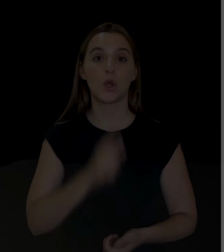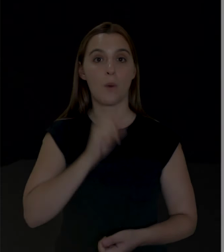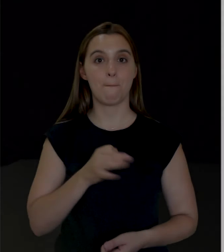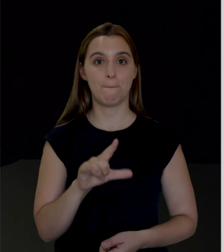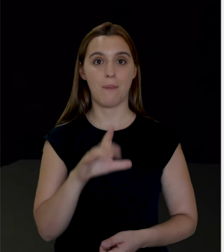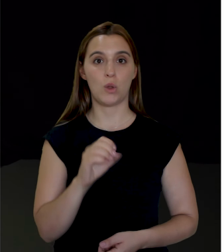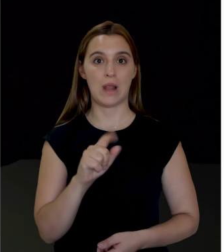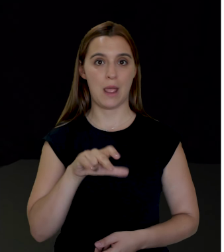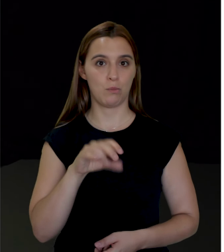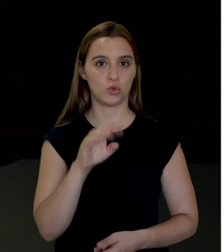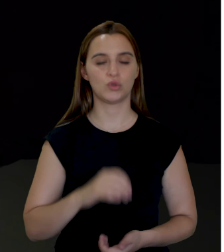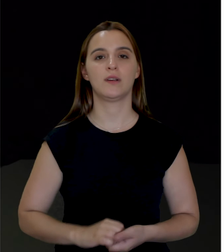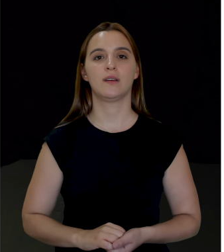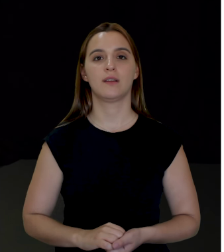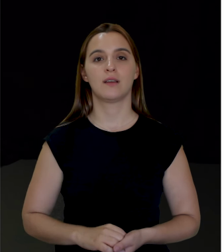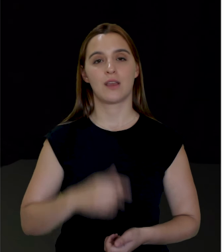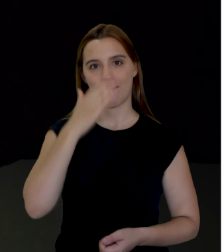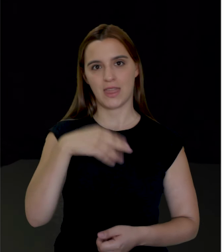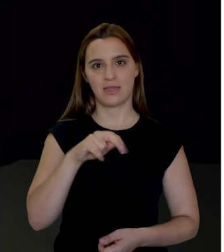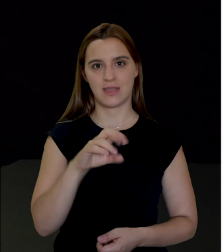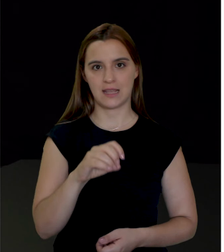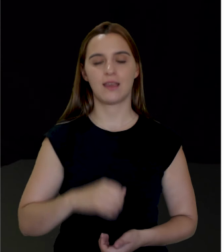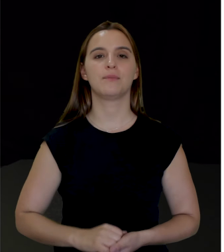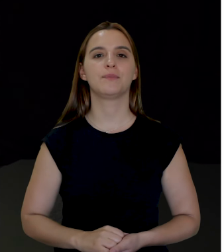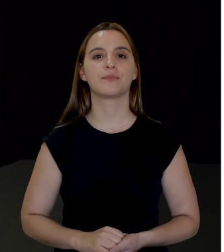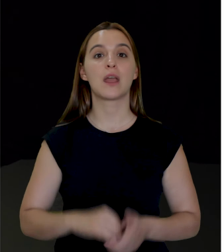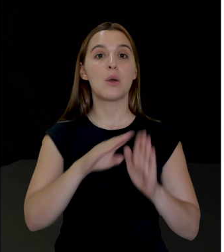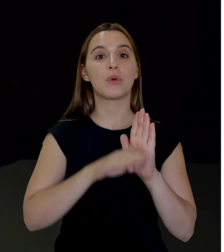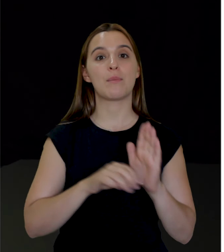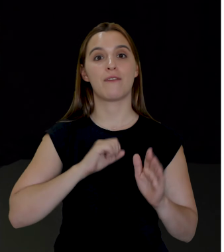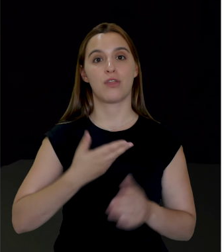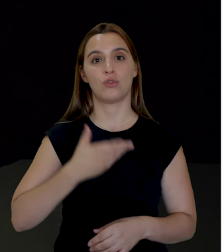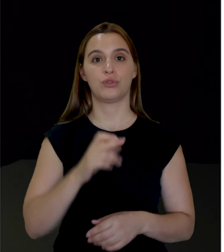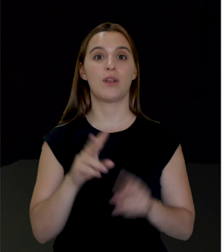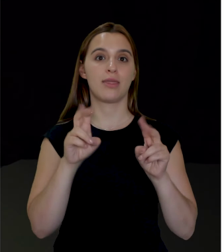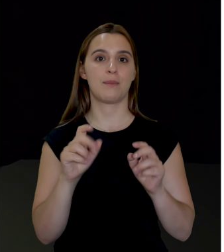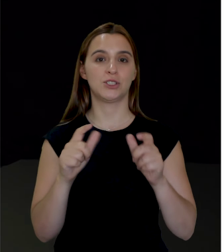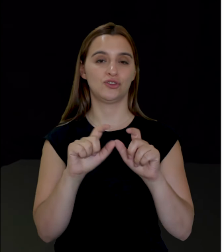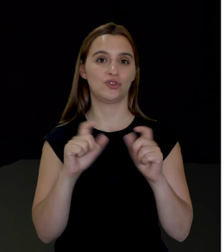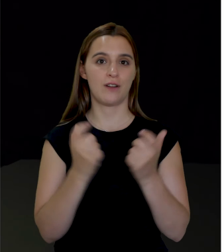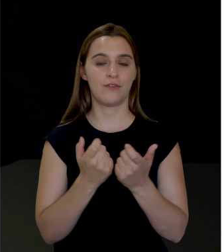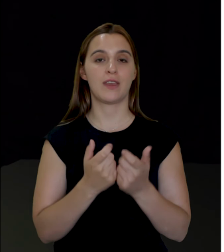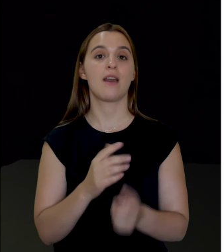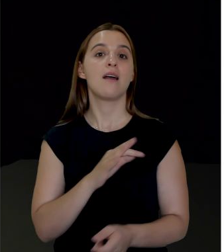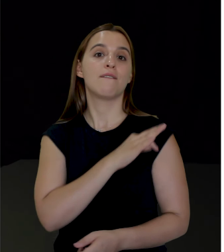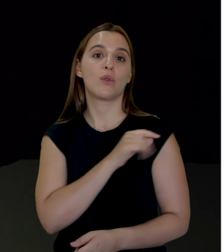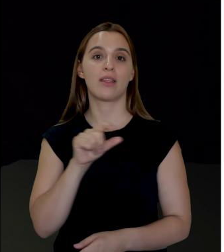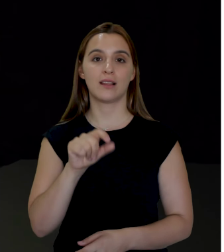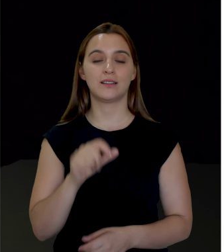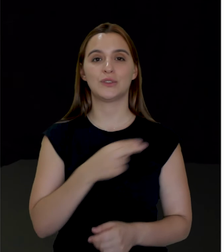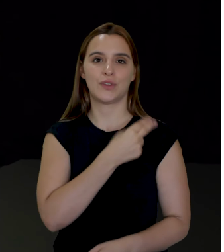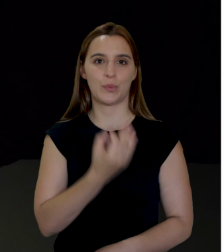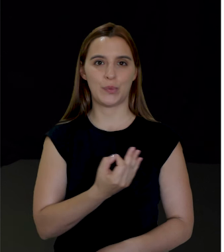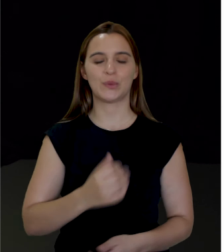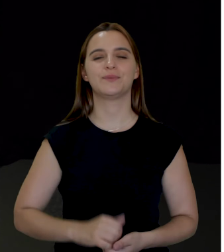Chamo-me aqui Paulo Lemos, tenho então 30 anos, o meu programa de lutaral é em Geografia, pela Faculdade de Letras